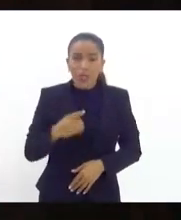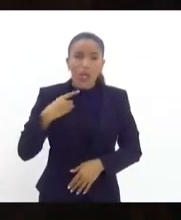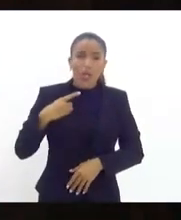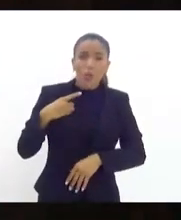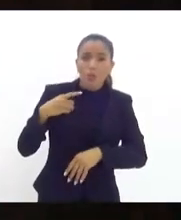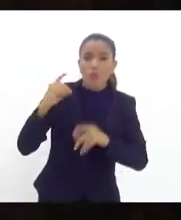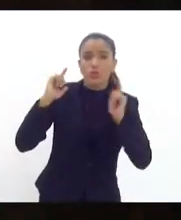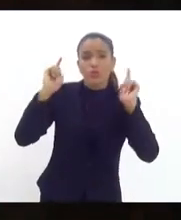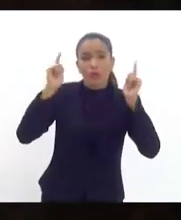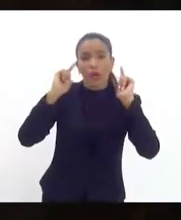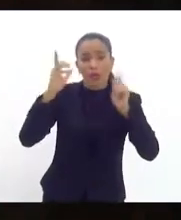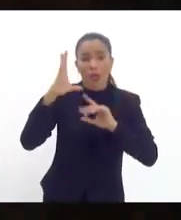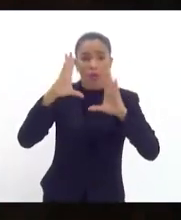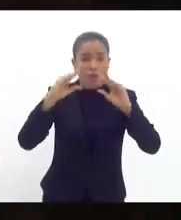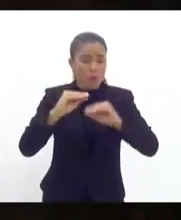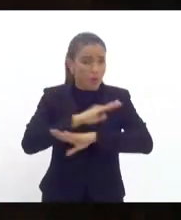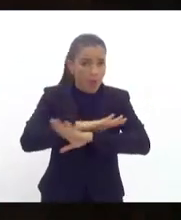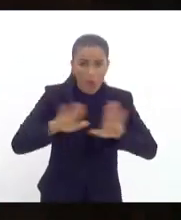sair à noite acabou